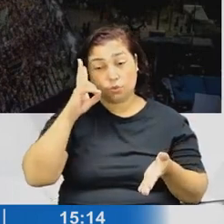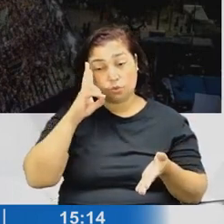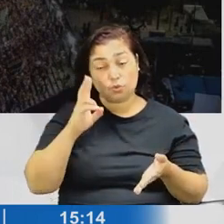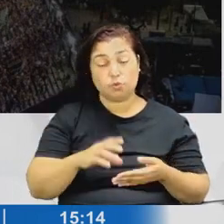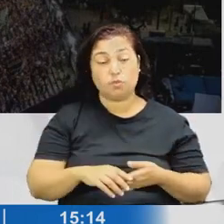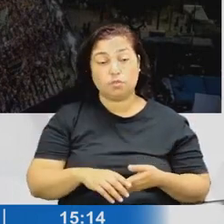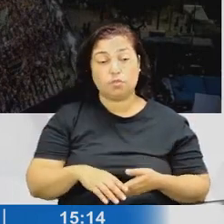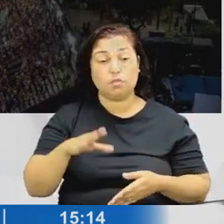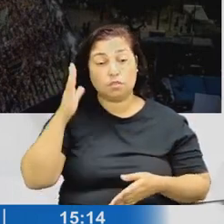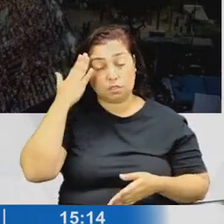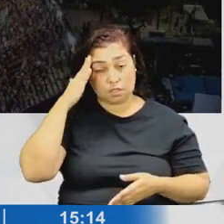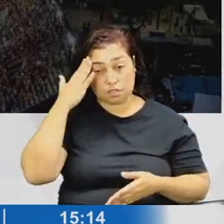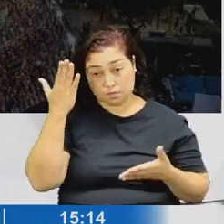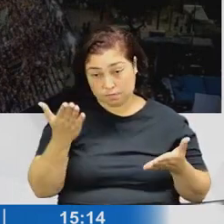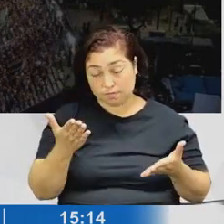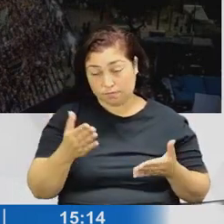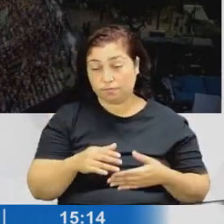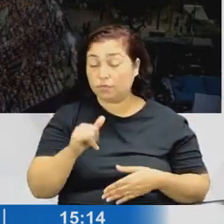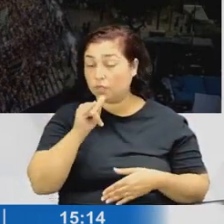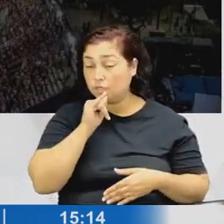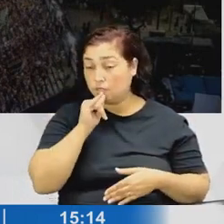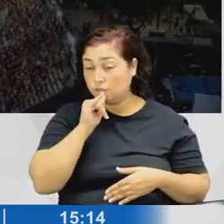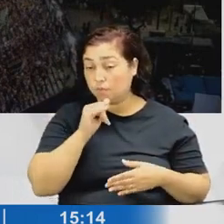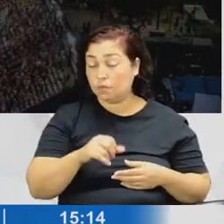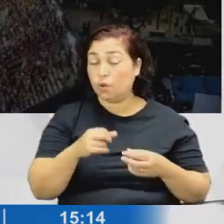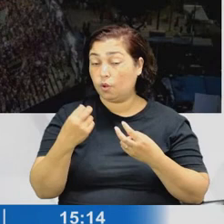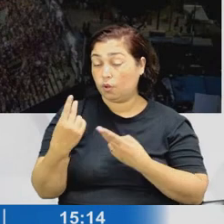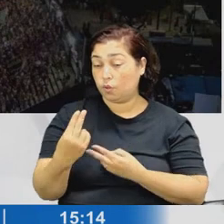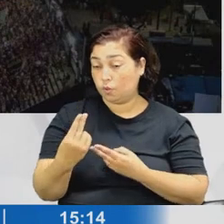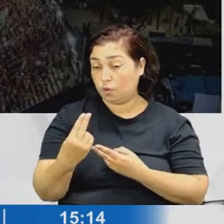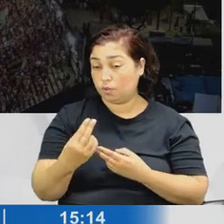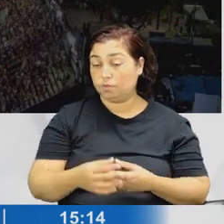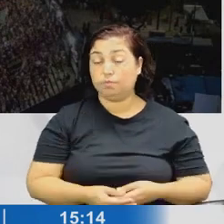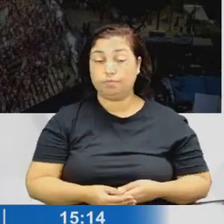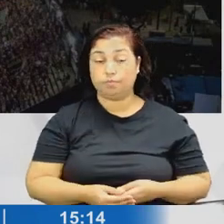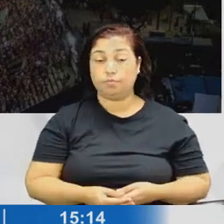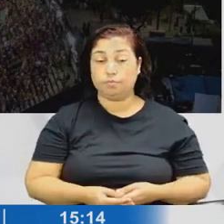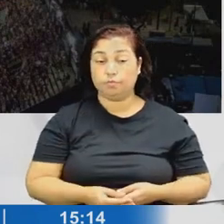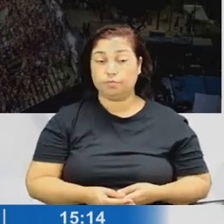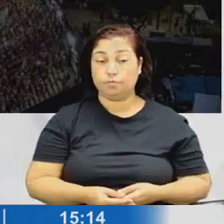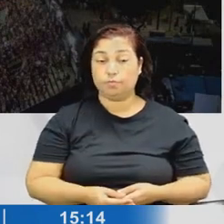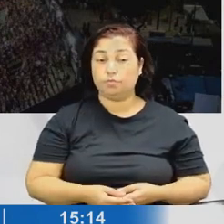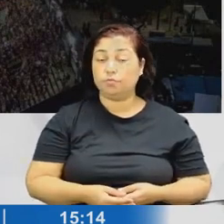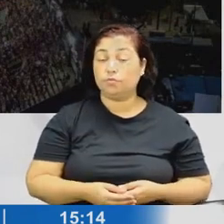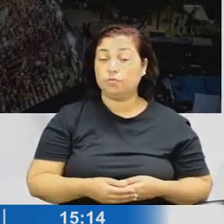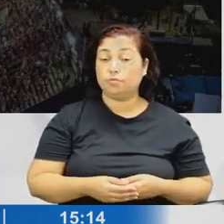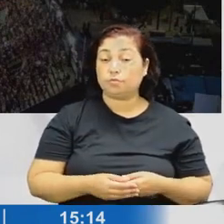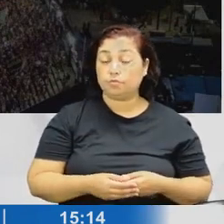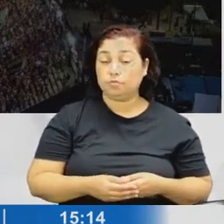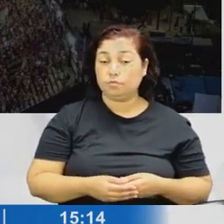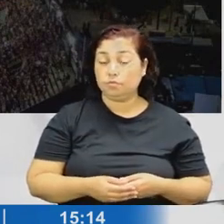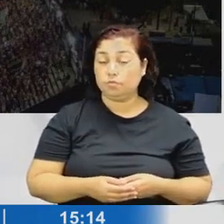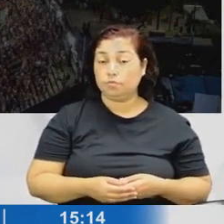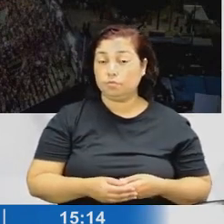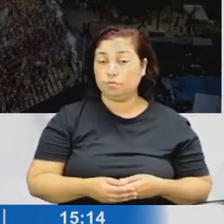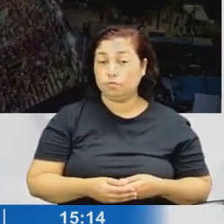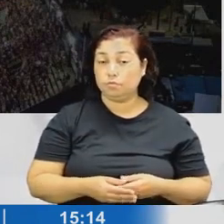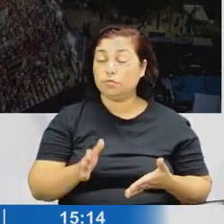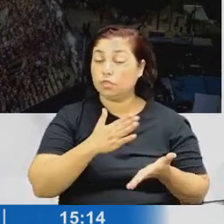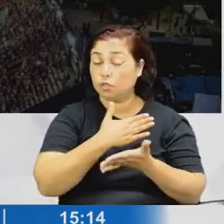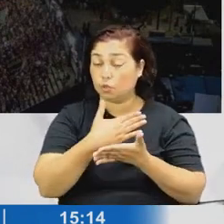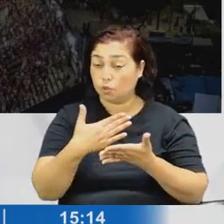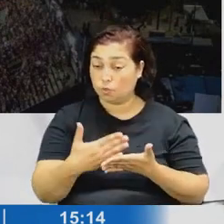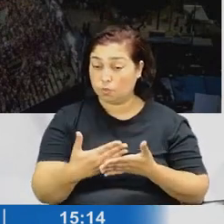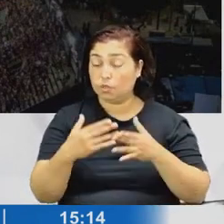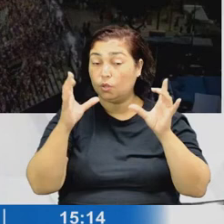Isso é o que gente isso é um mandato você tem que ter um enredo principal do mandato e normalmente tem tem a ver